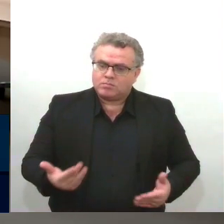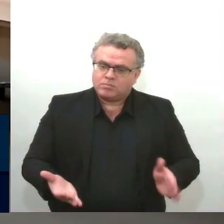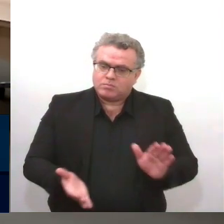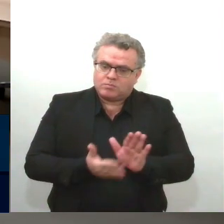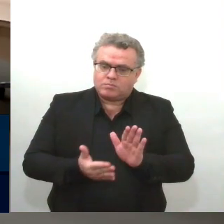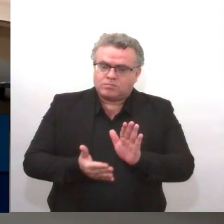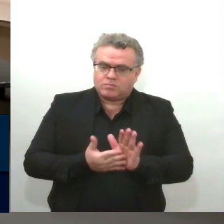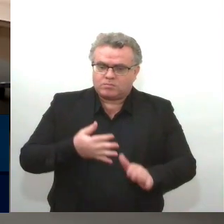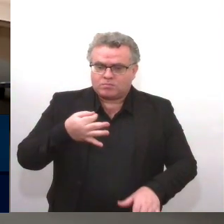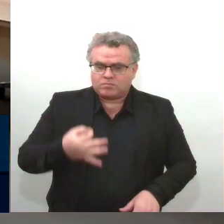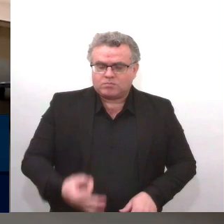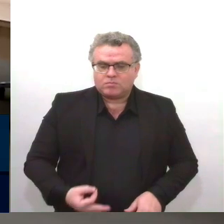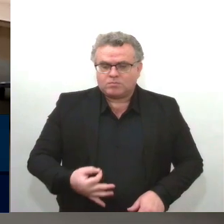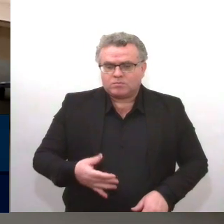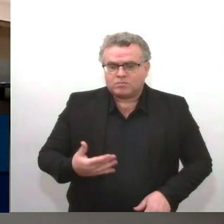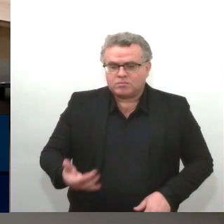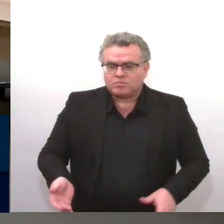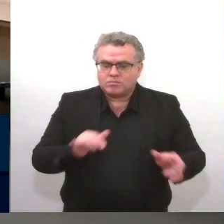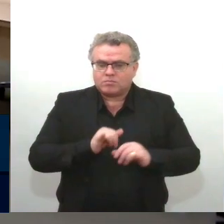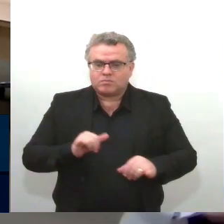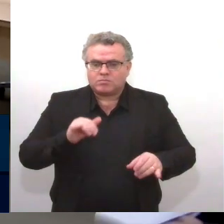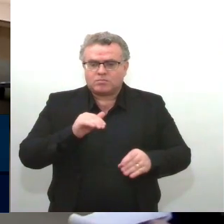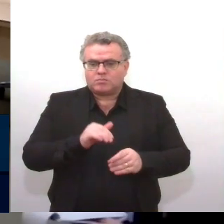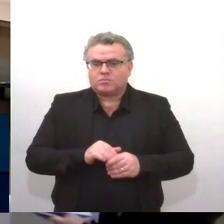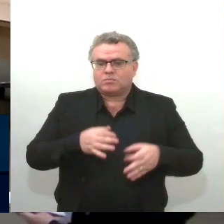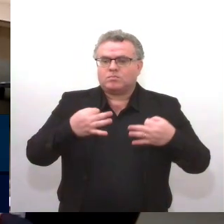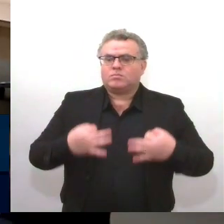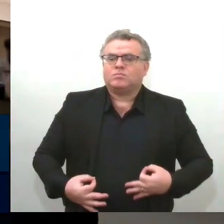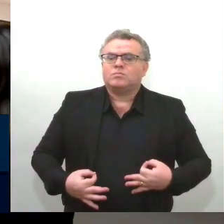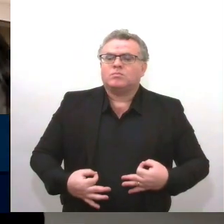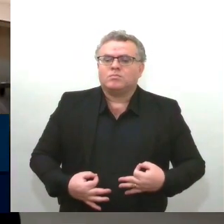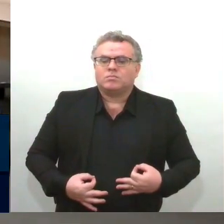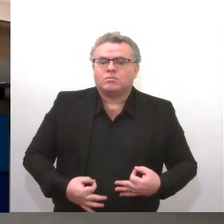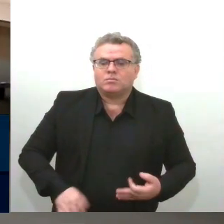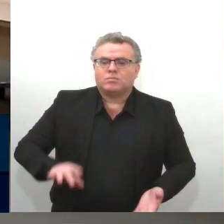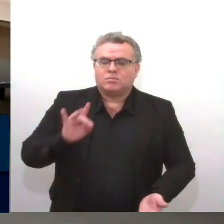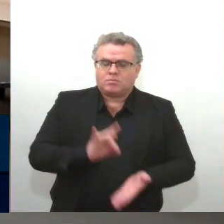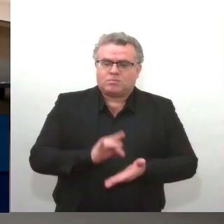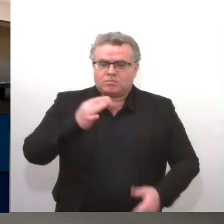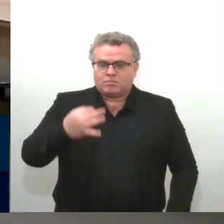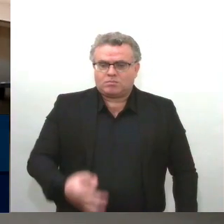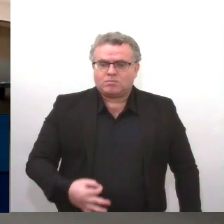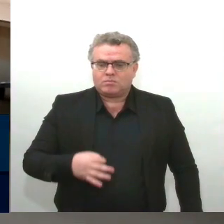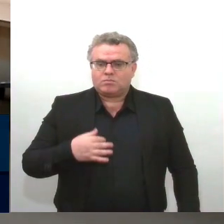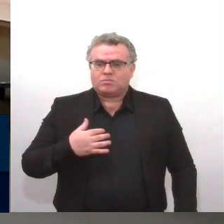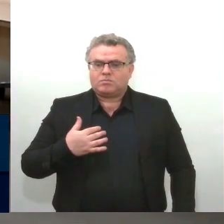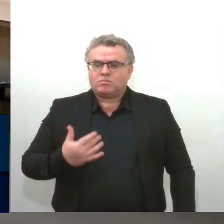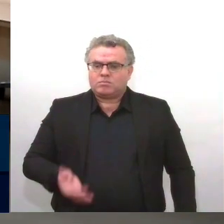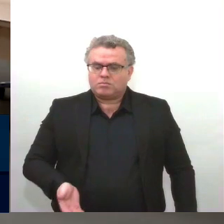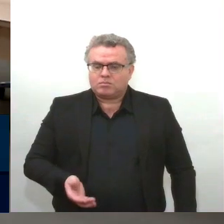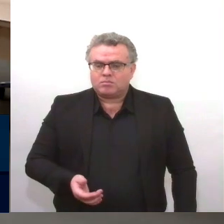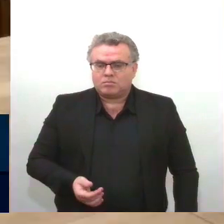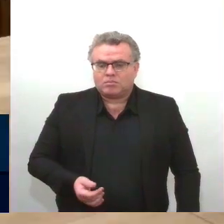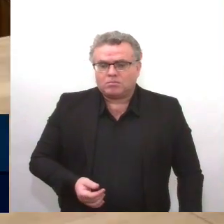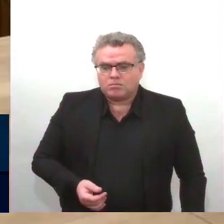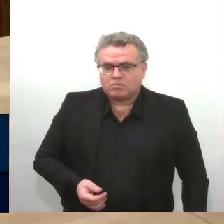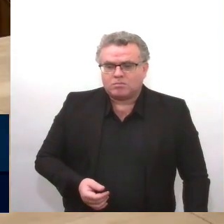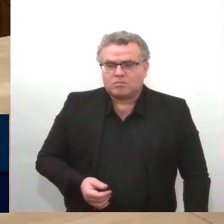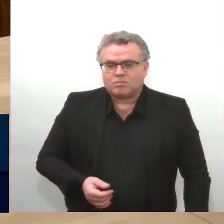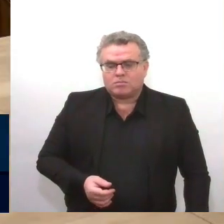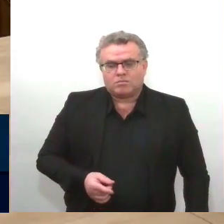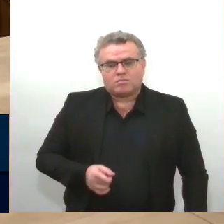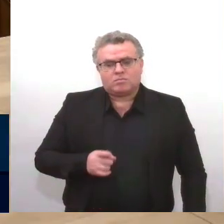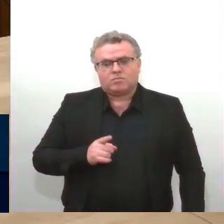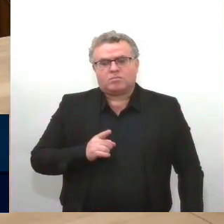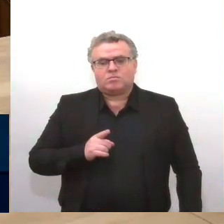campanha limpa uma campanha é que você usa por isso que eu fico feliz